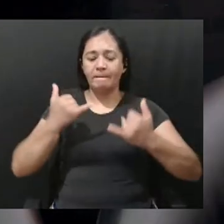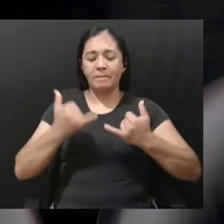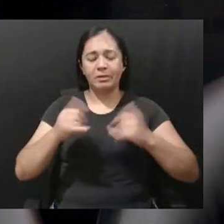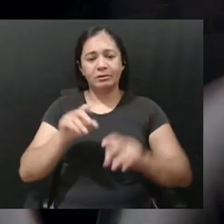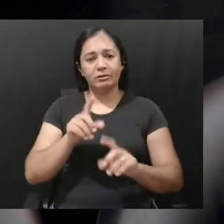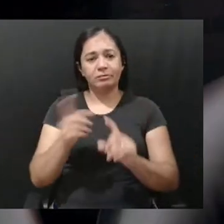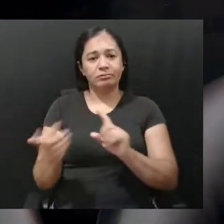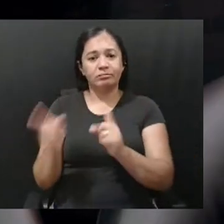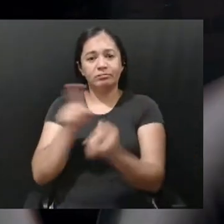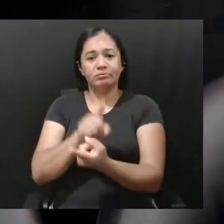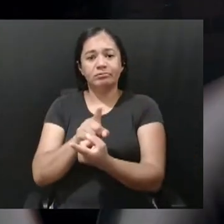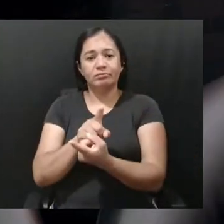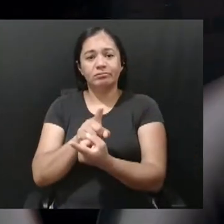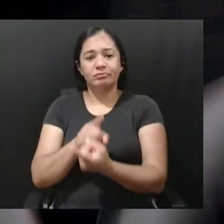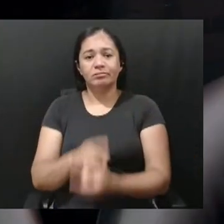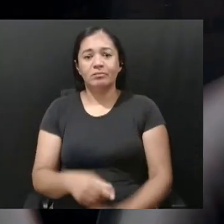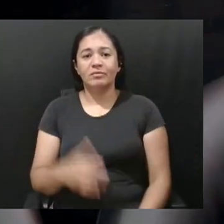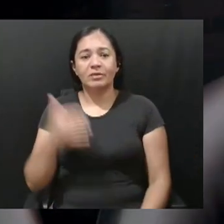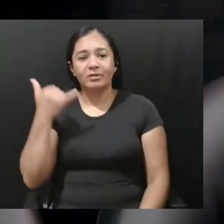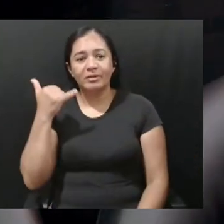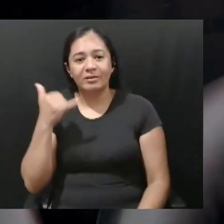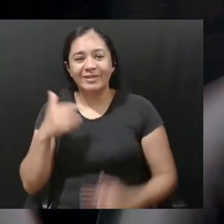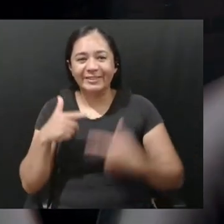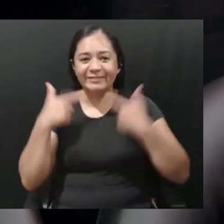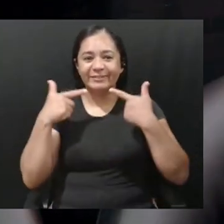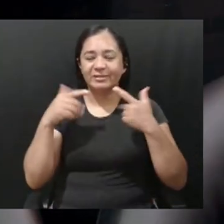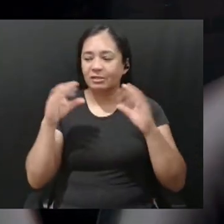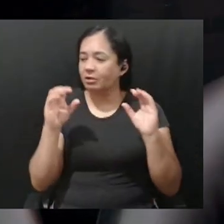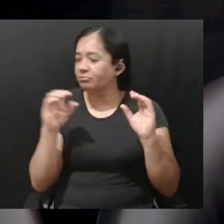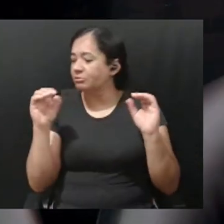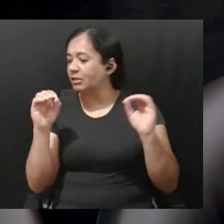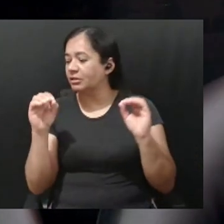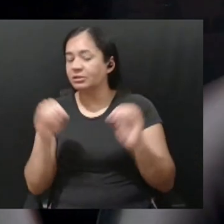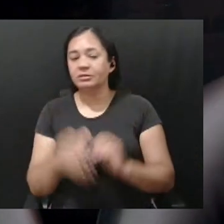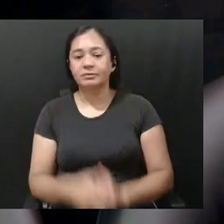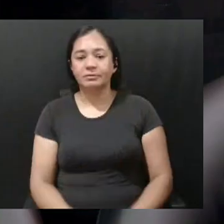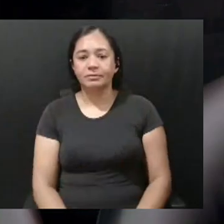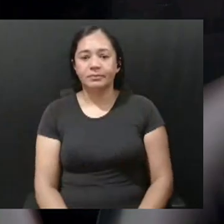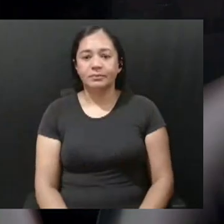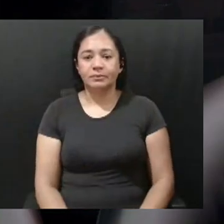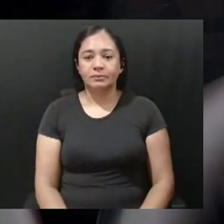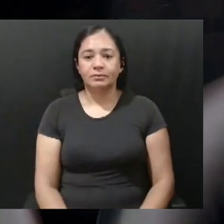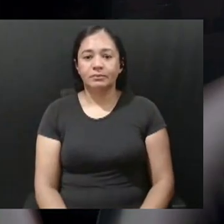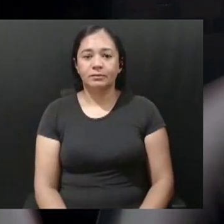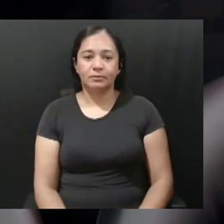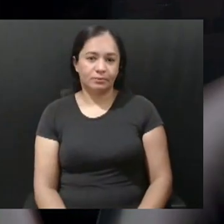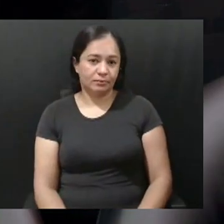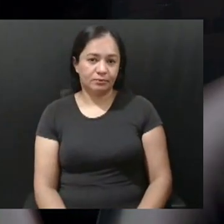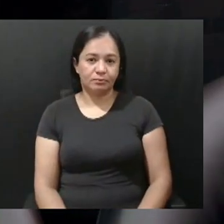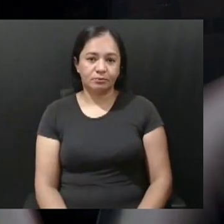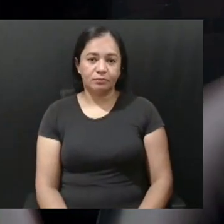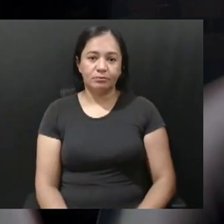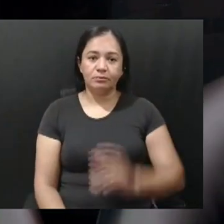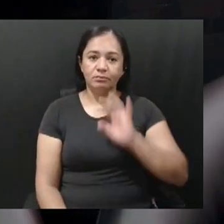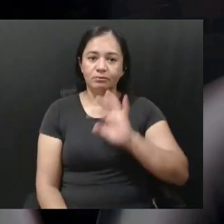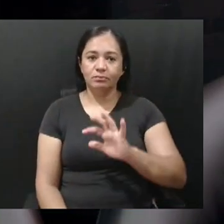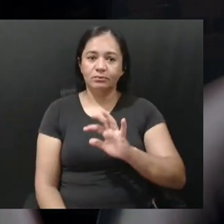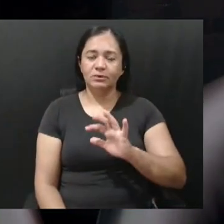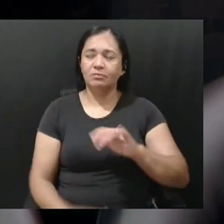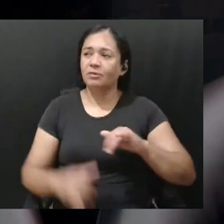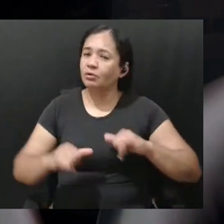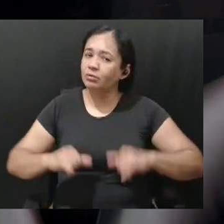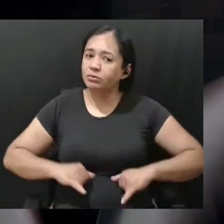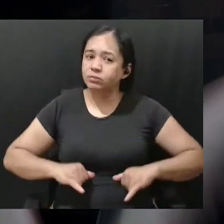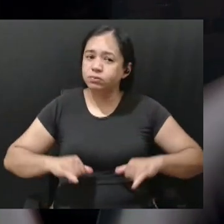mais, é aquela risada que você não ouve mais, né, Uhum. eh, e aquilo dói totalmente, né. E assim,